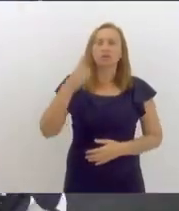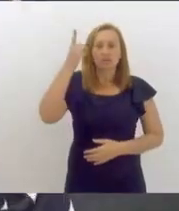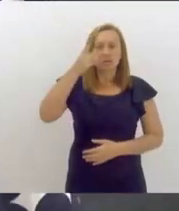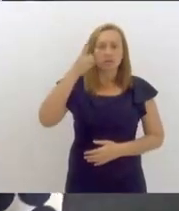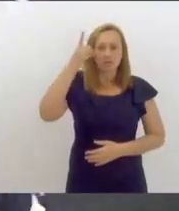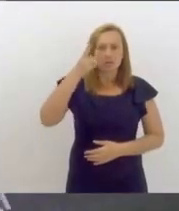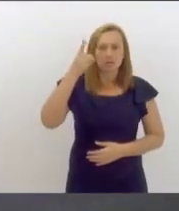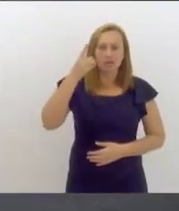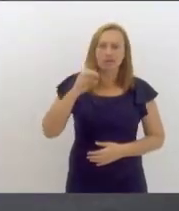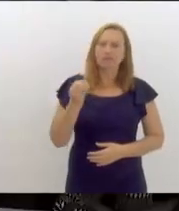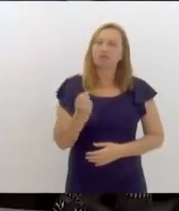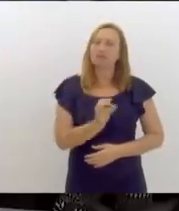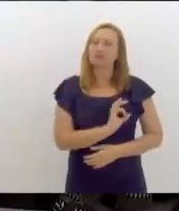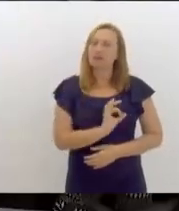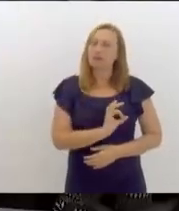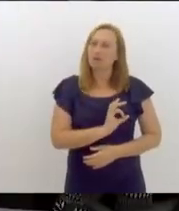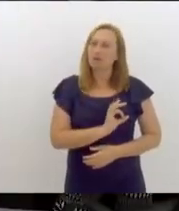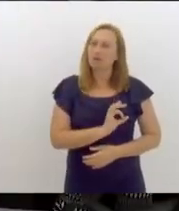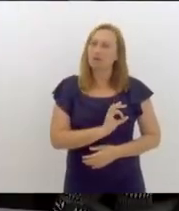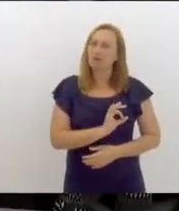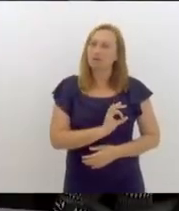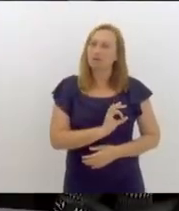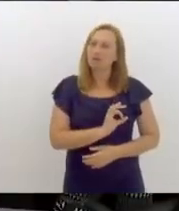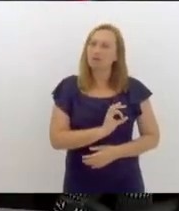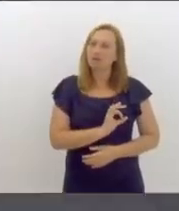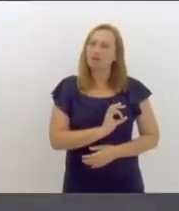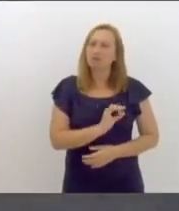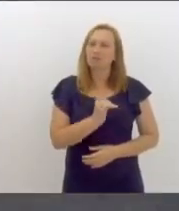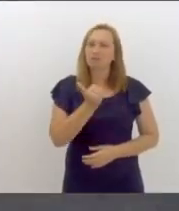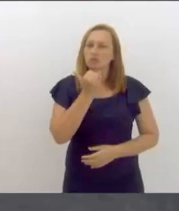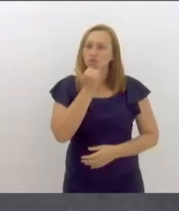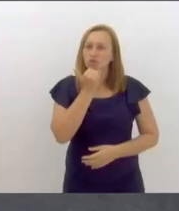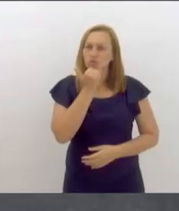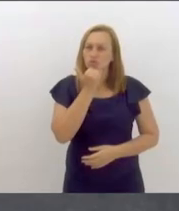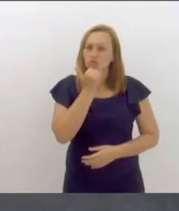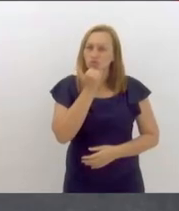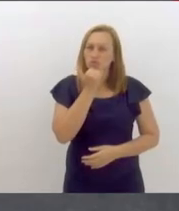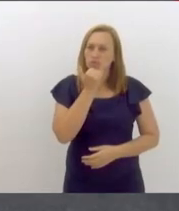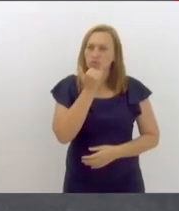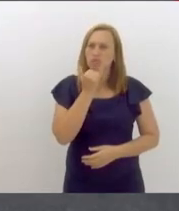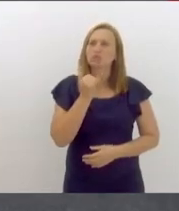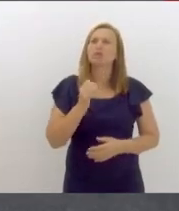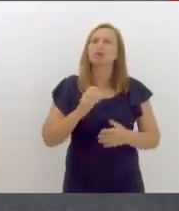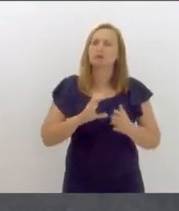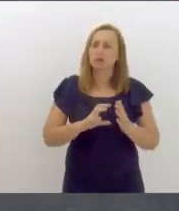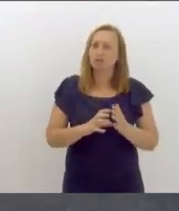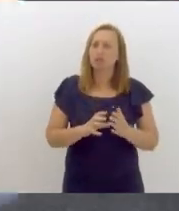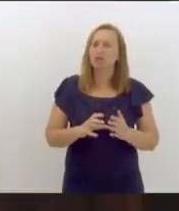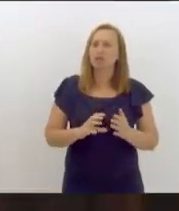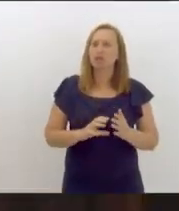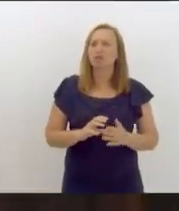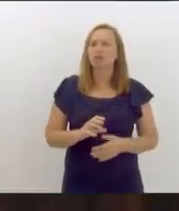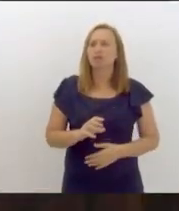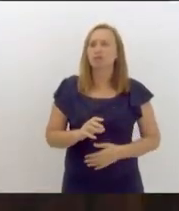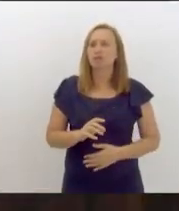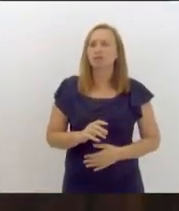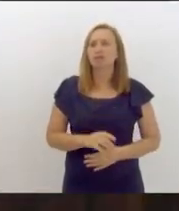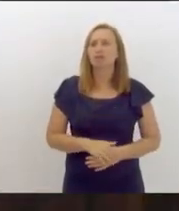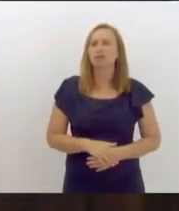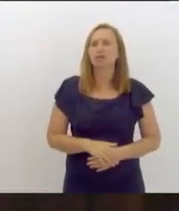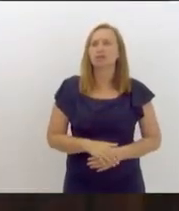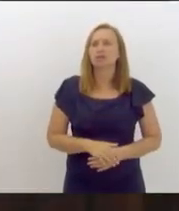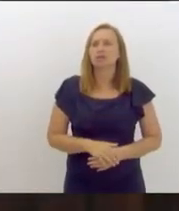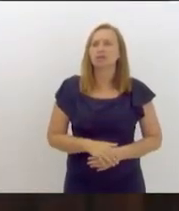Rocha contrário dentro de balde Presidente Desculpe já falei bancada mata é bancada do